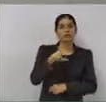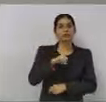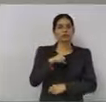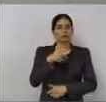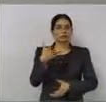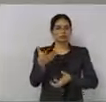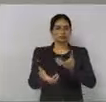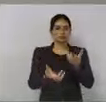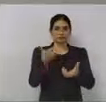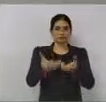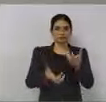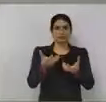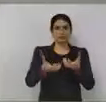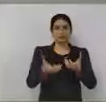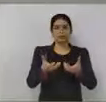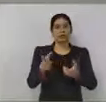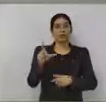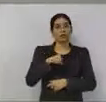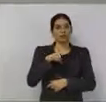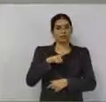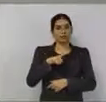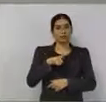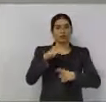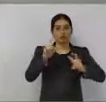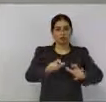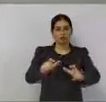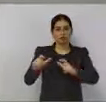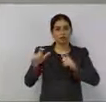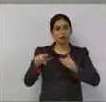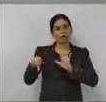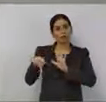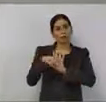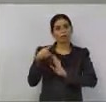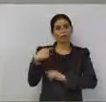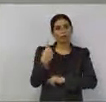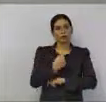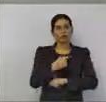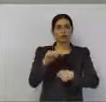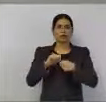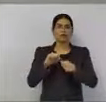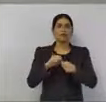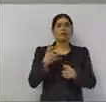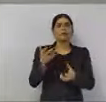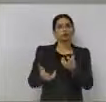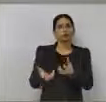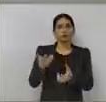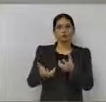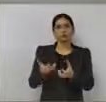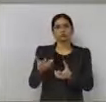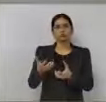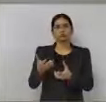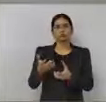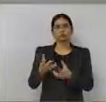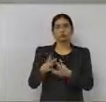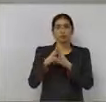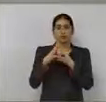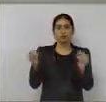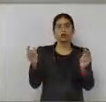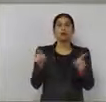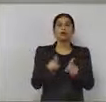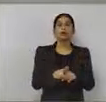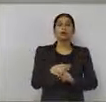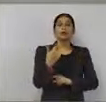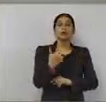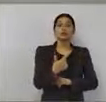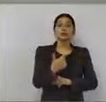instalações licenciadas na região metropolitana para tal. O segundo seria fazer também a blendagem, mas